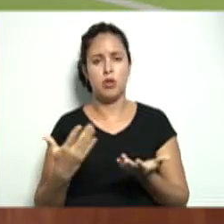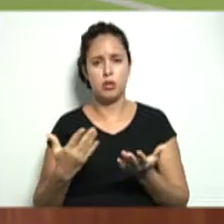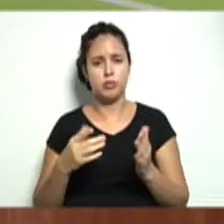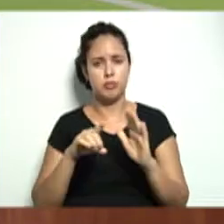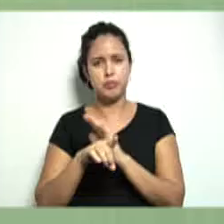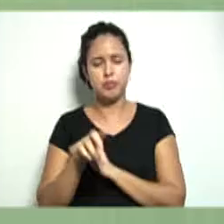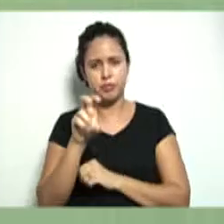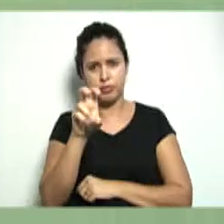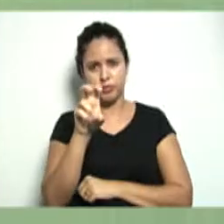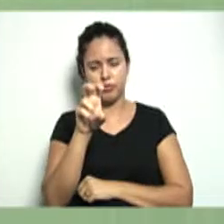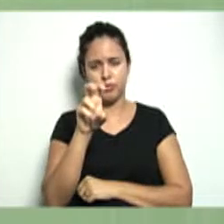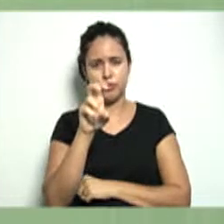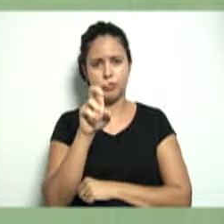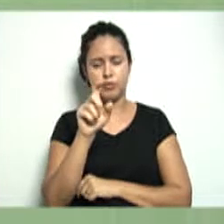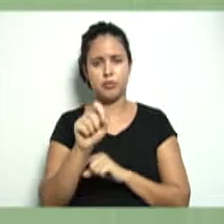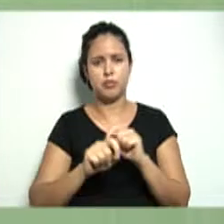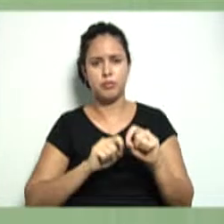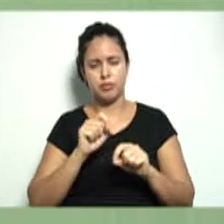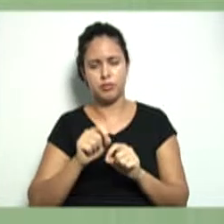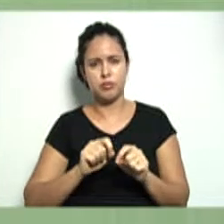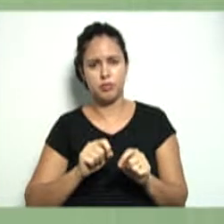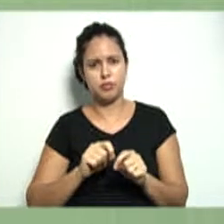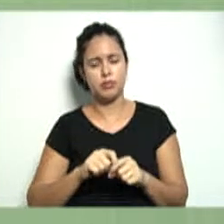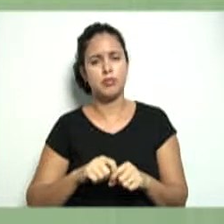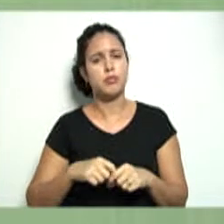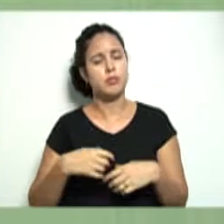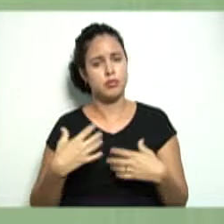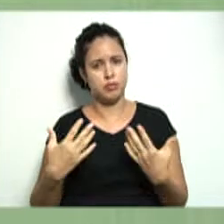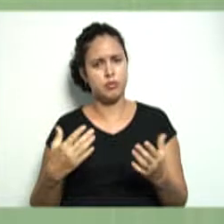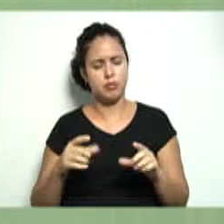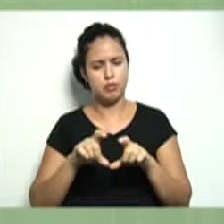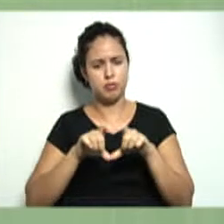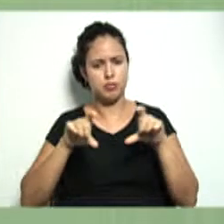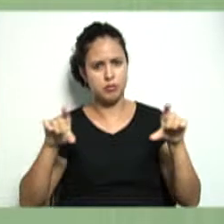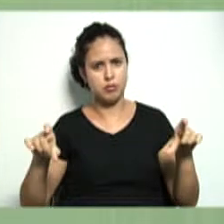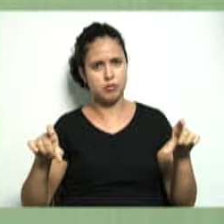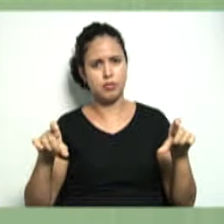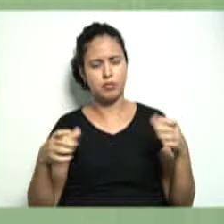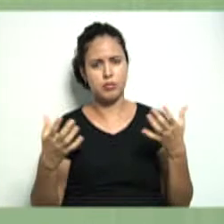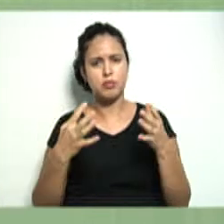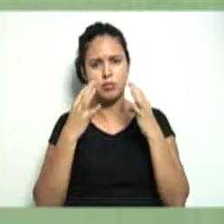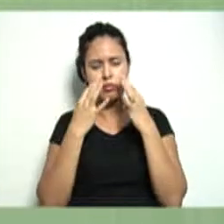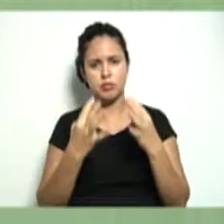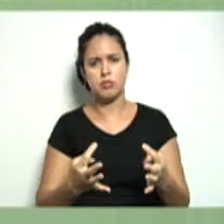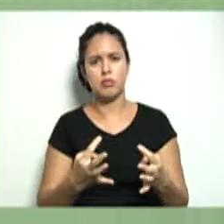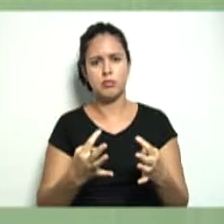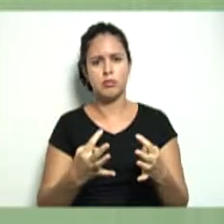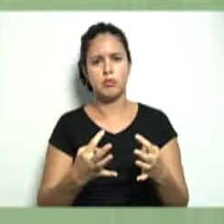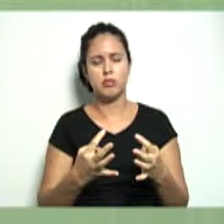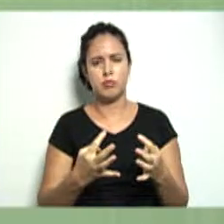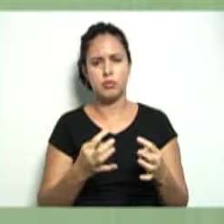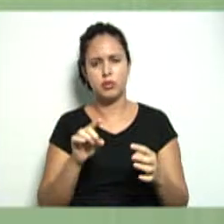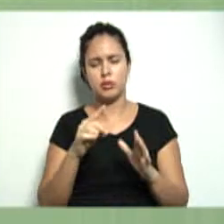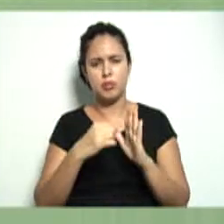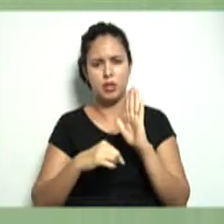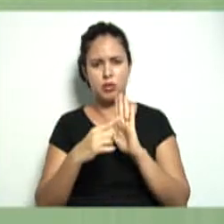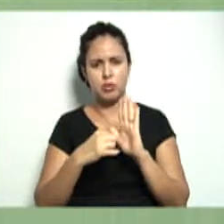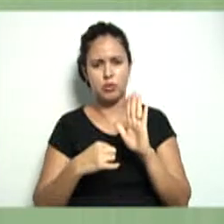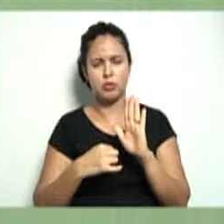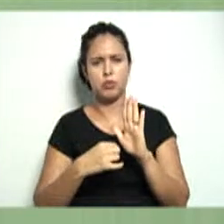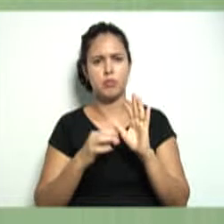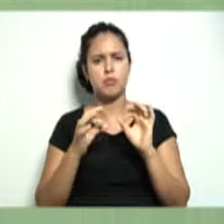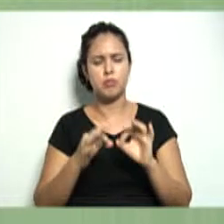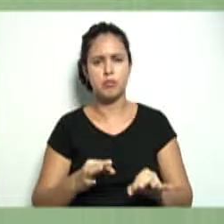questão 5, como disse a professora, ela é bem grande, vamos ficar atentos, hein? Para ver se você marcou a